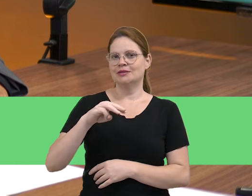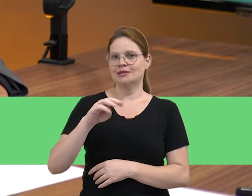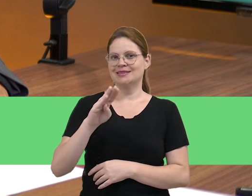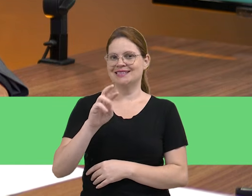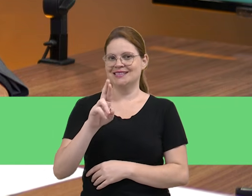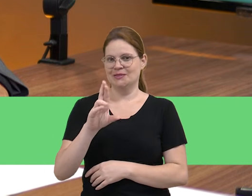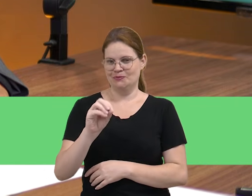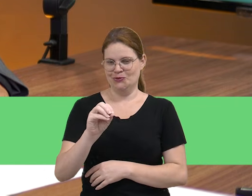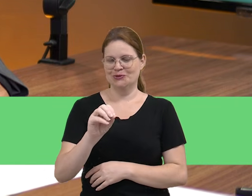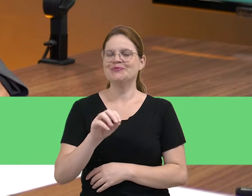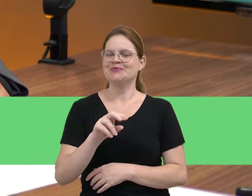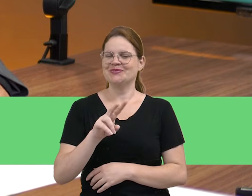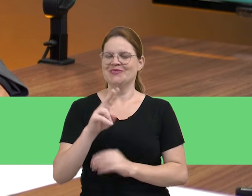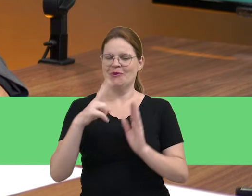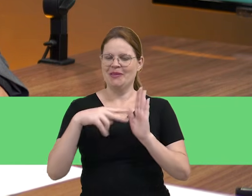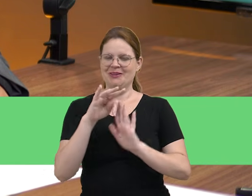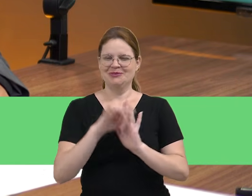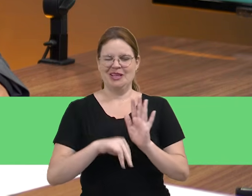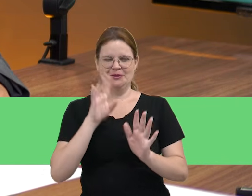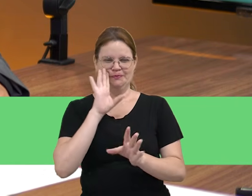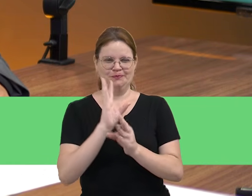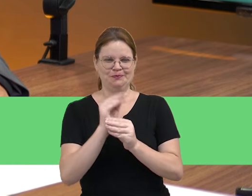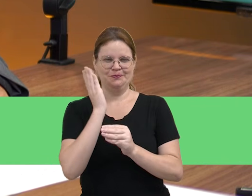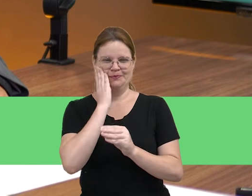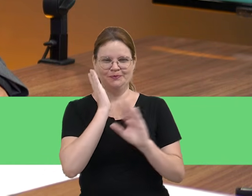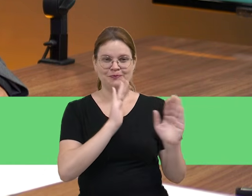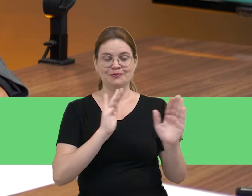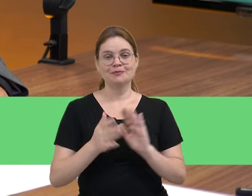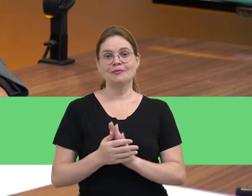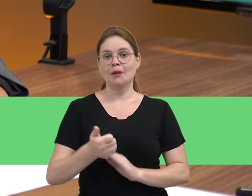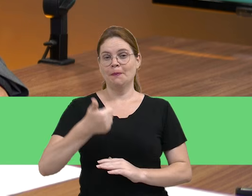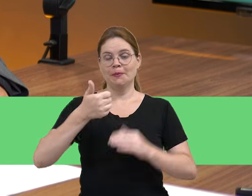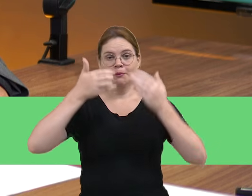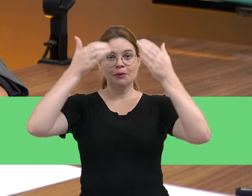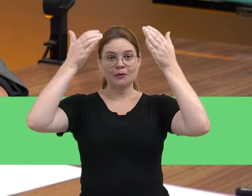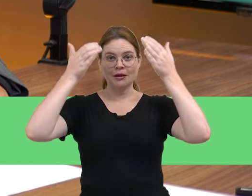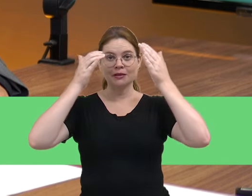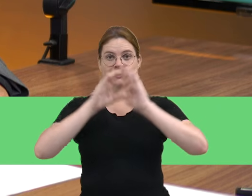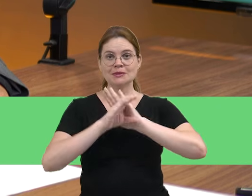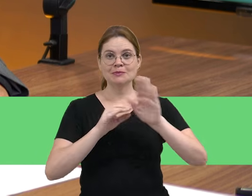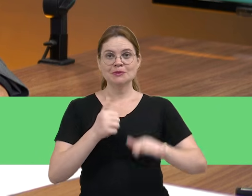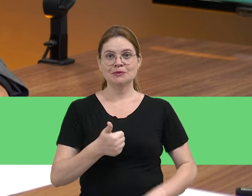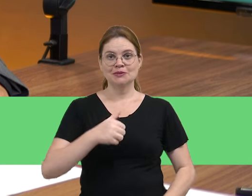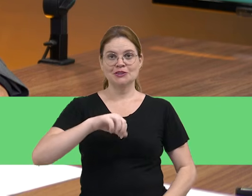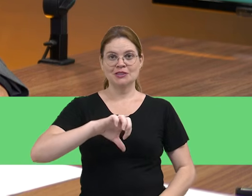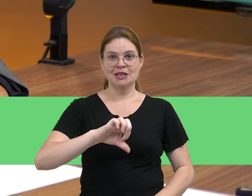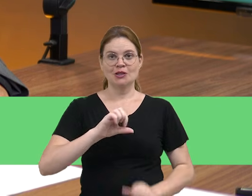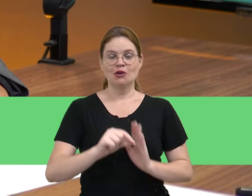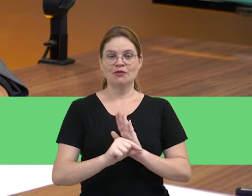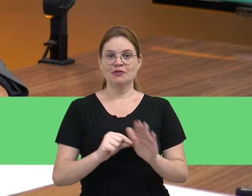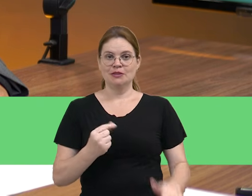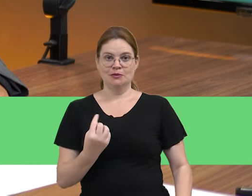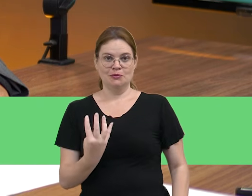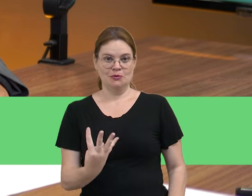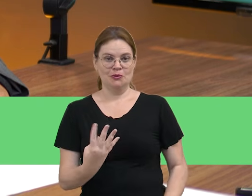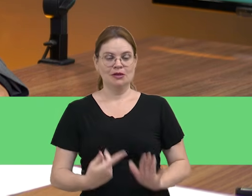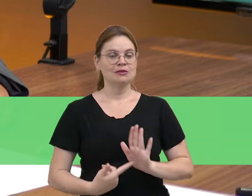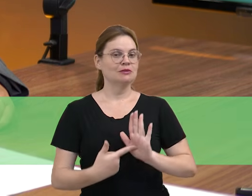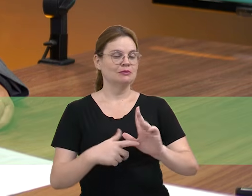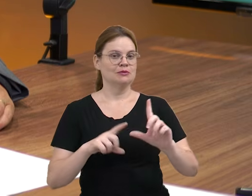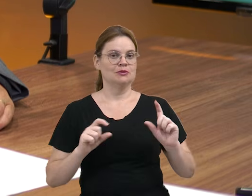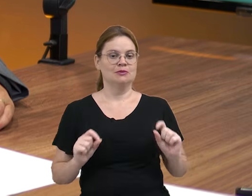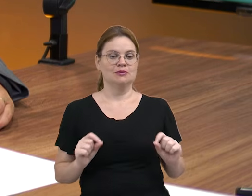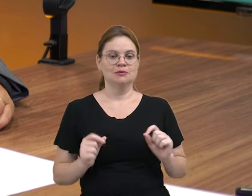texto da palavra para todos entenderem o que vamos falar, né? O texto da palavra está em 1 Reis, no capítulo 19,